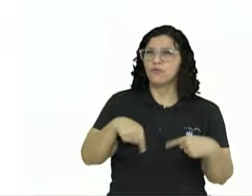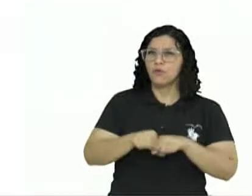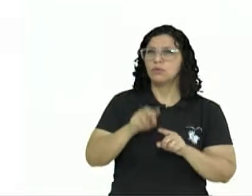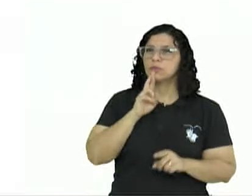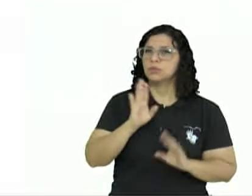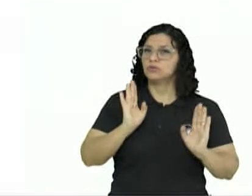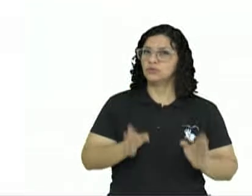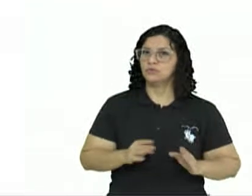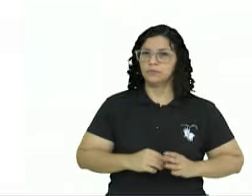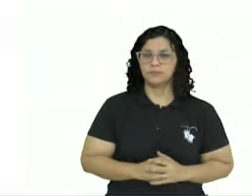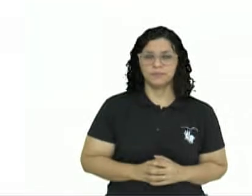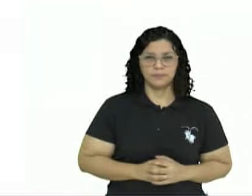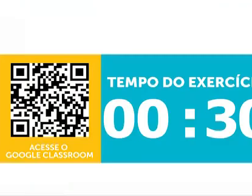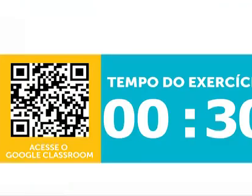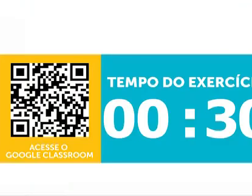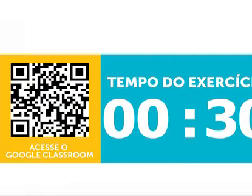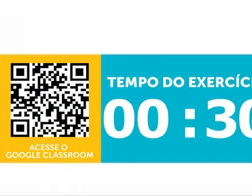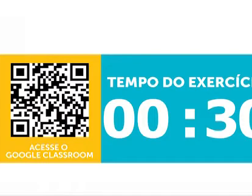já volta.